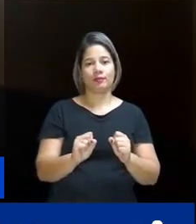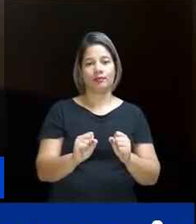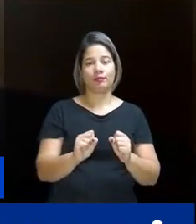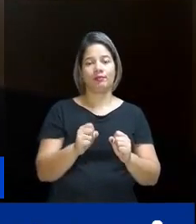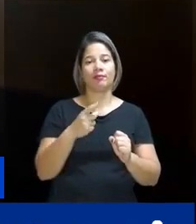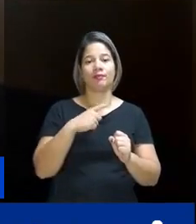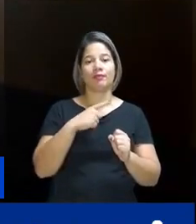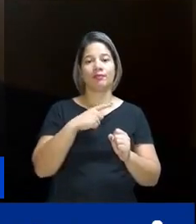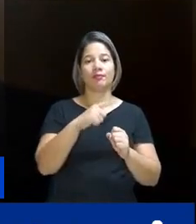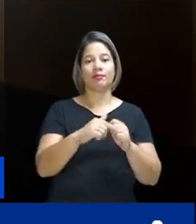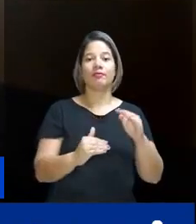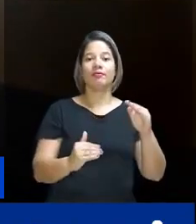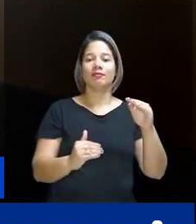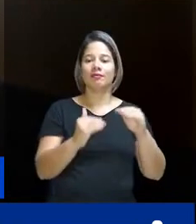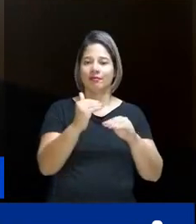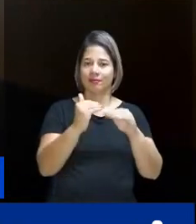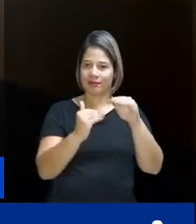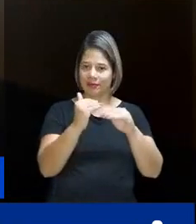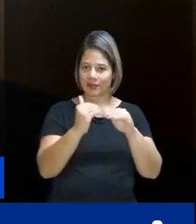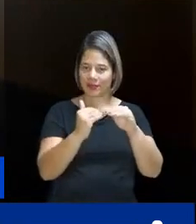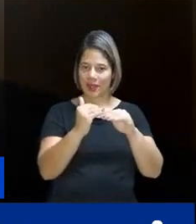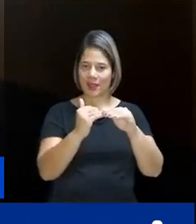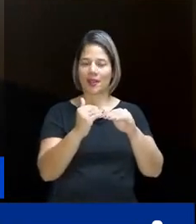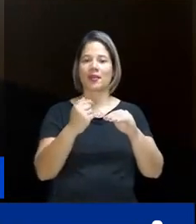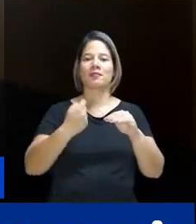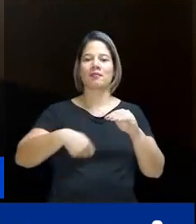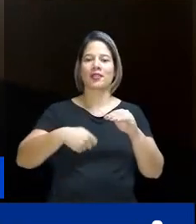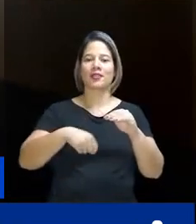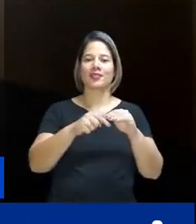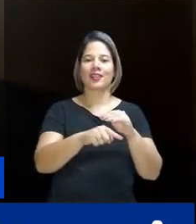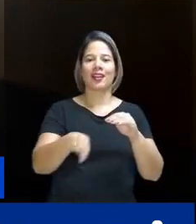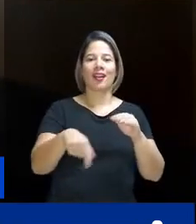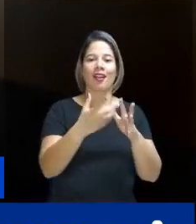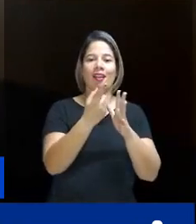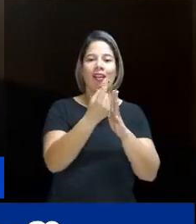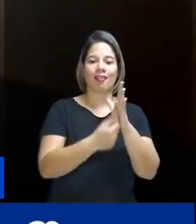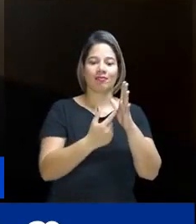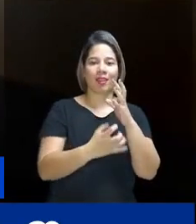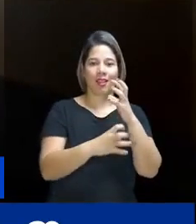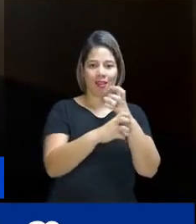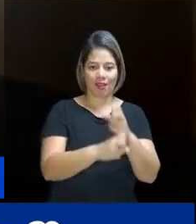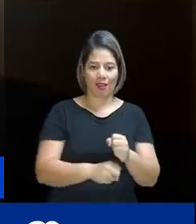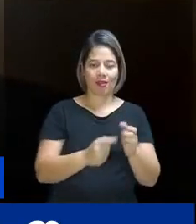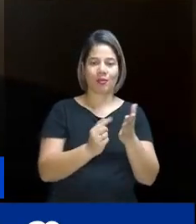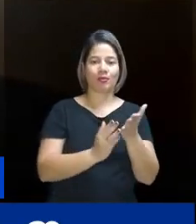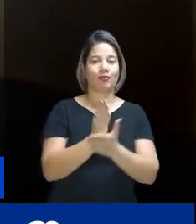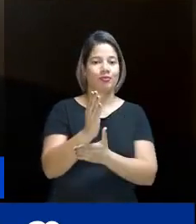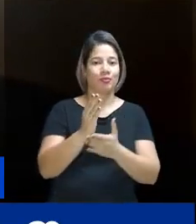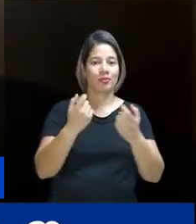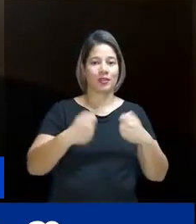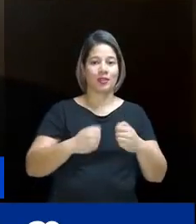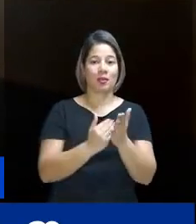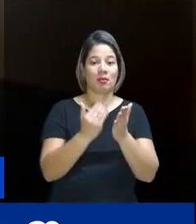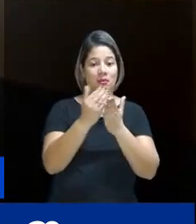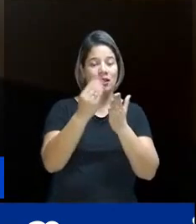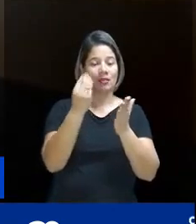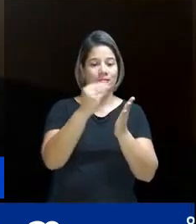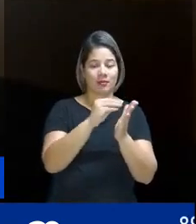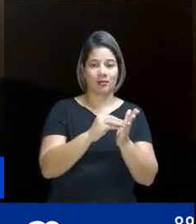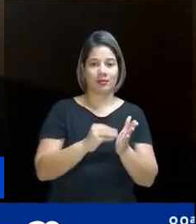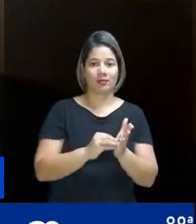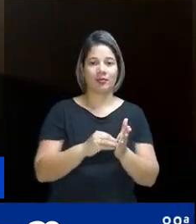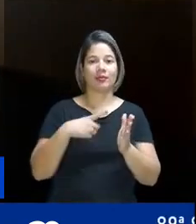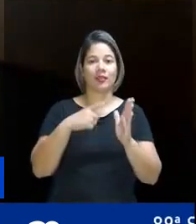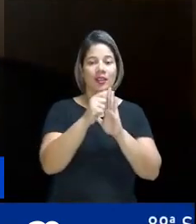da proporcionalidade e da razoabilidade para aprovação das contas com ressalvas. Via de consequência, nos termos do artigo